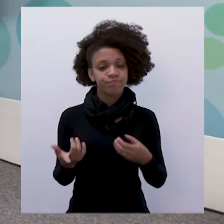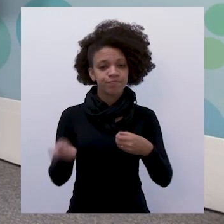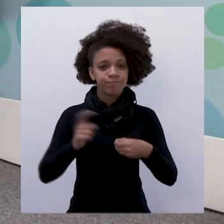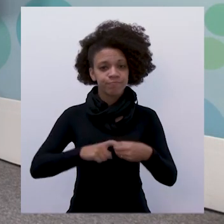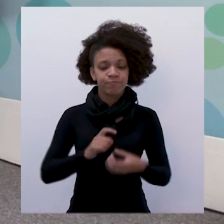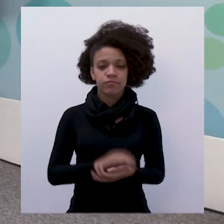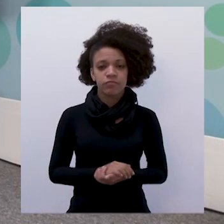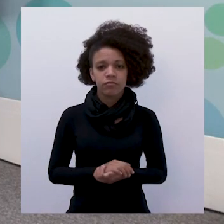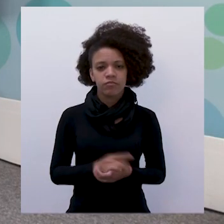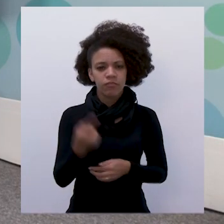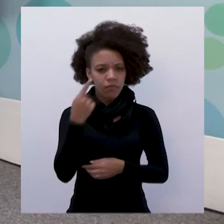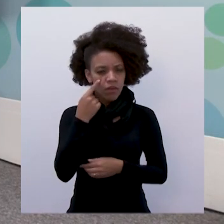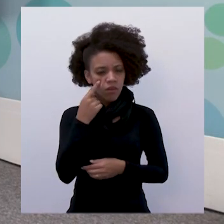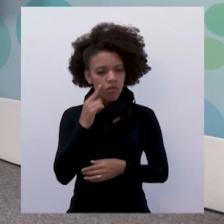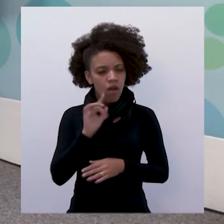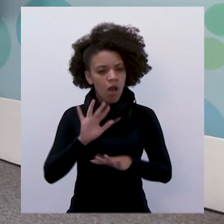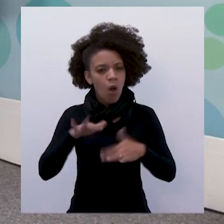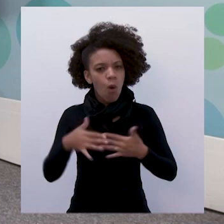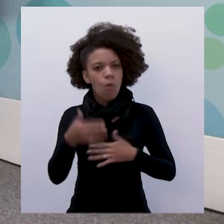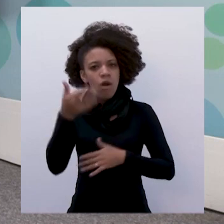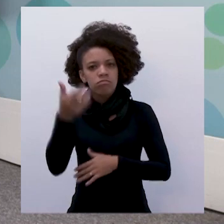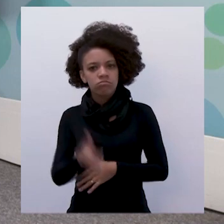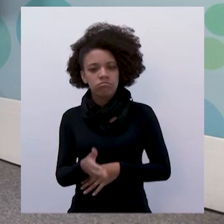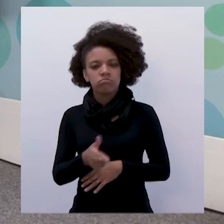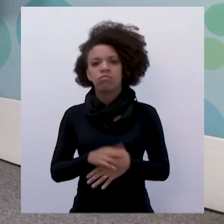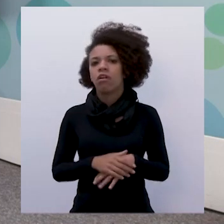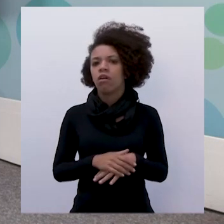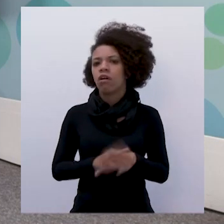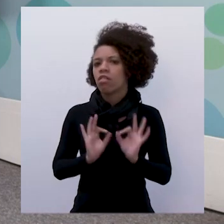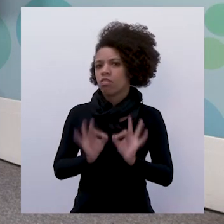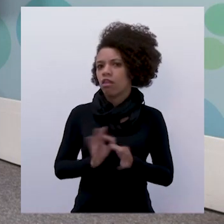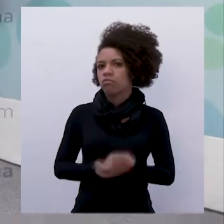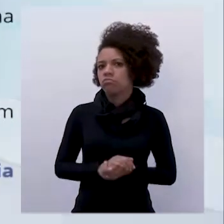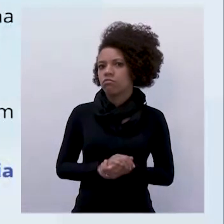Voltamos. Vamos ver qual é a alternativa correta do nosso exercício?